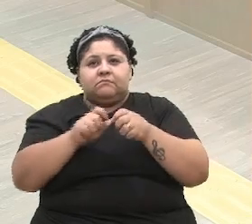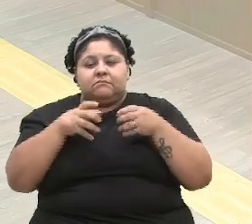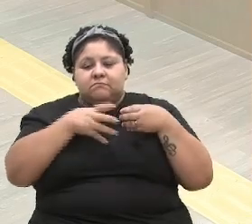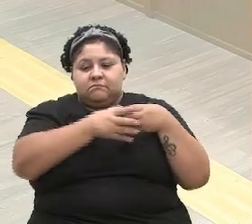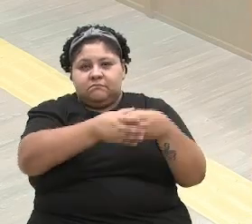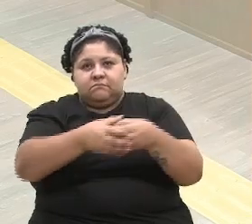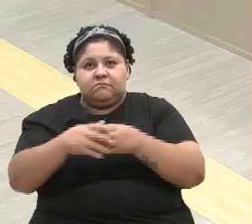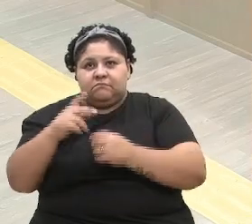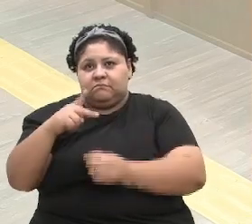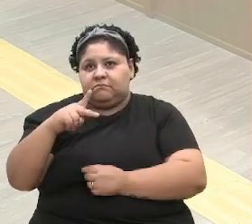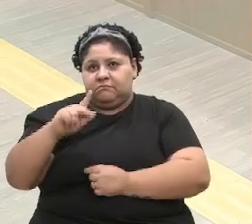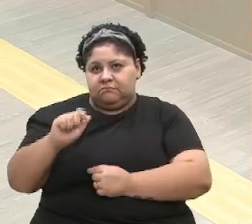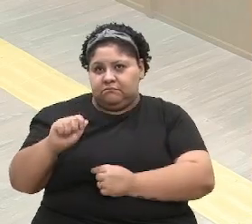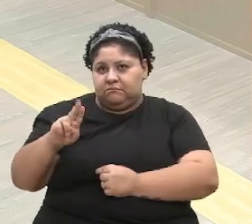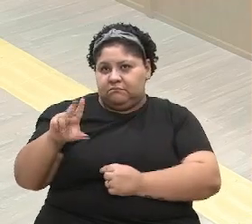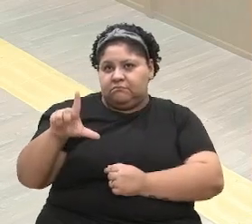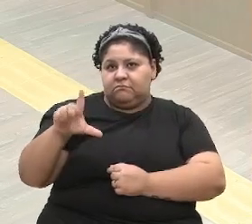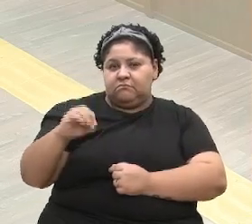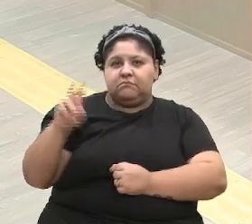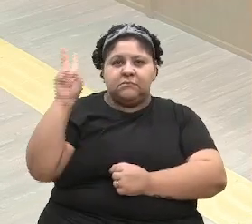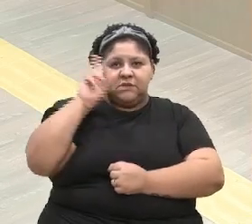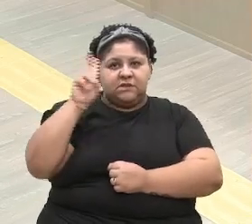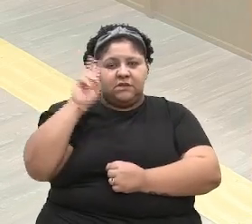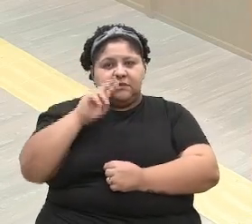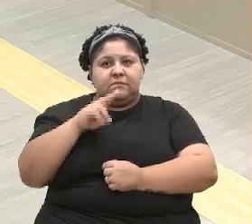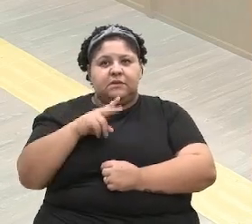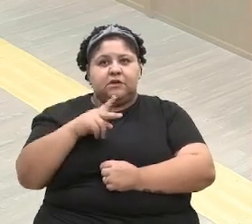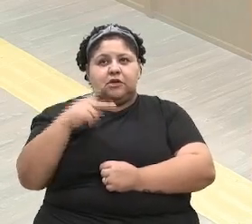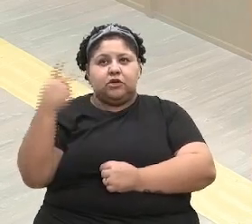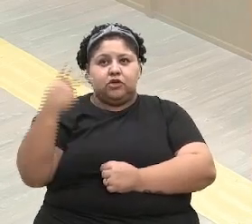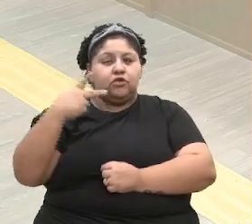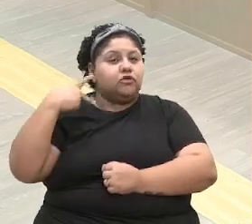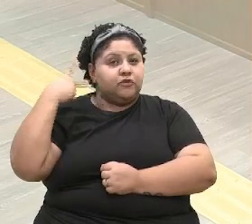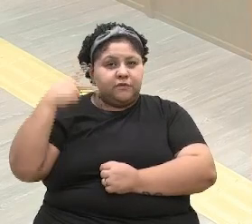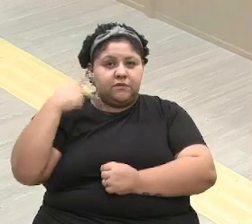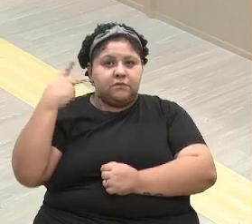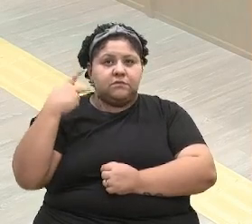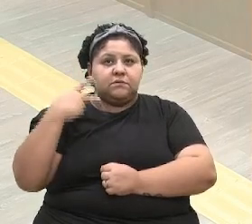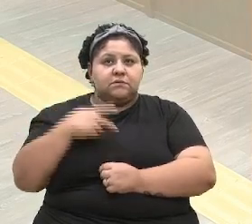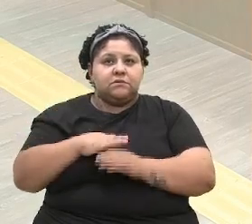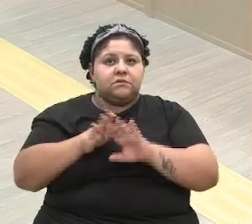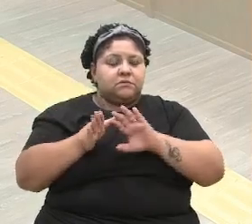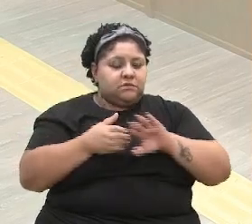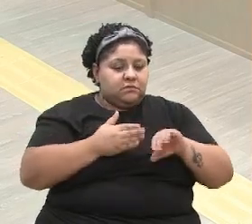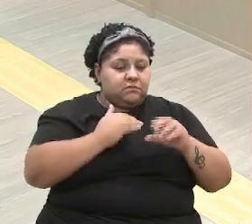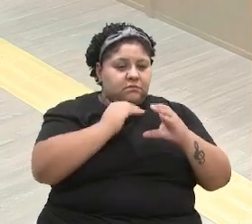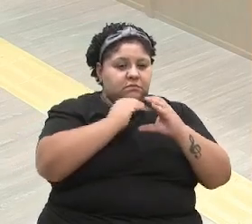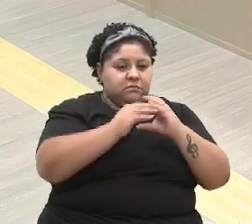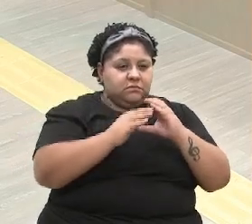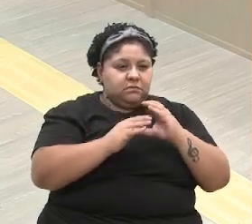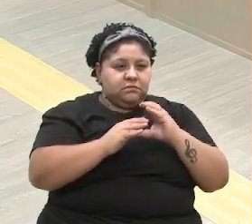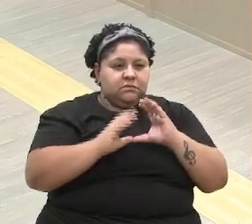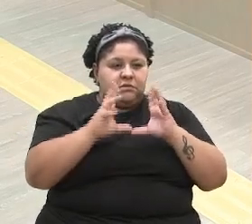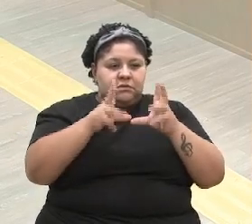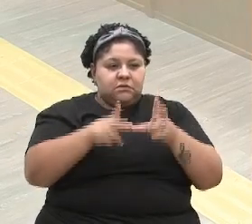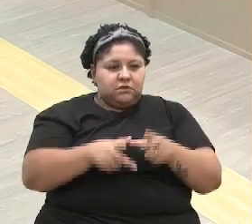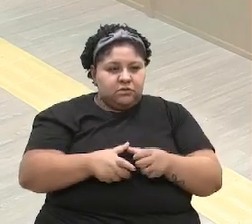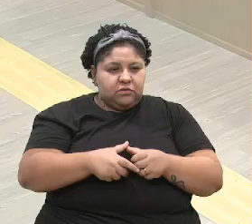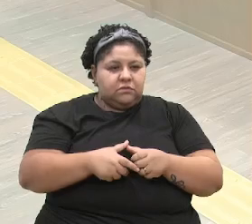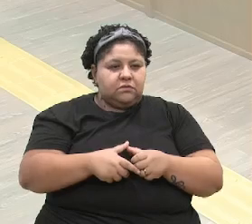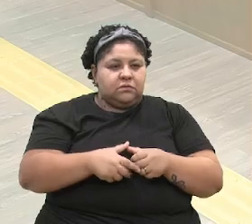ao senhor Paulo Siqueira, lembrado aqui já por 2 colegas, né? Se possível, retirar e encaminhar um coletivamente, acho que todos os